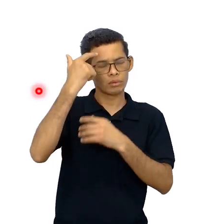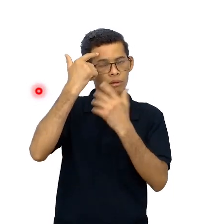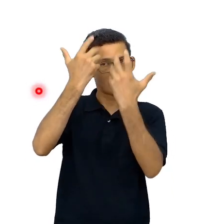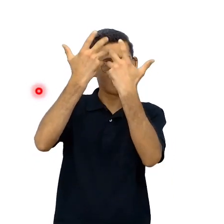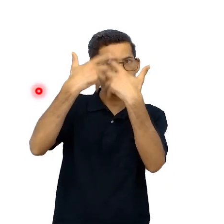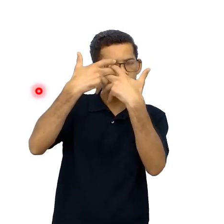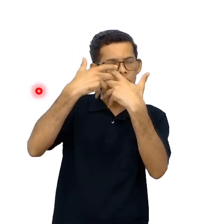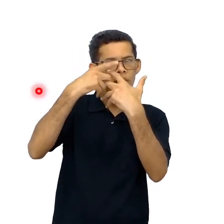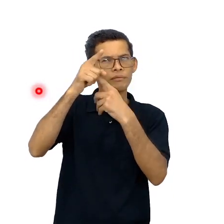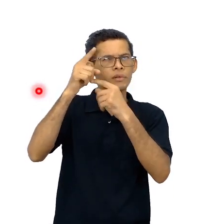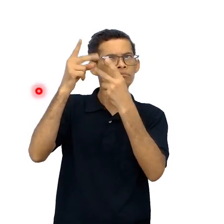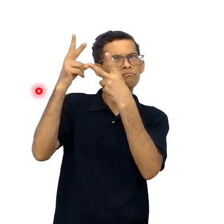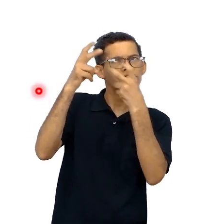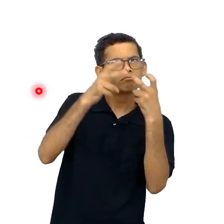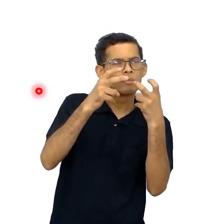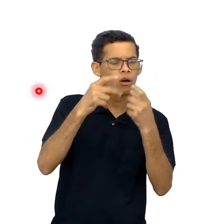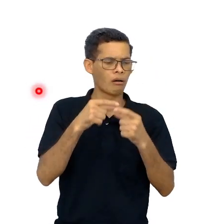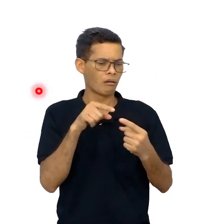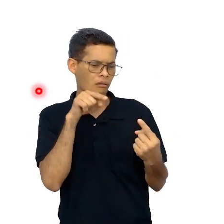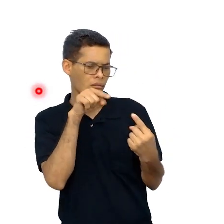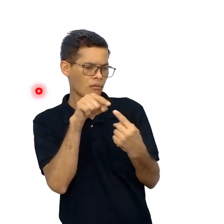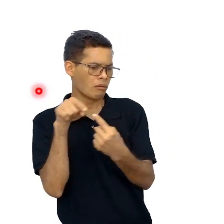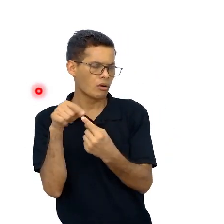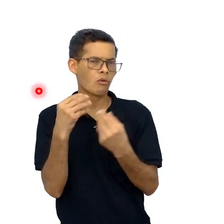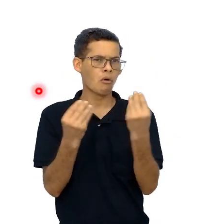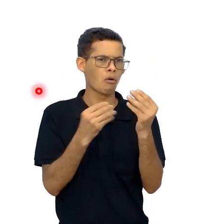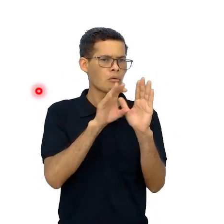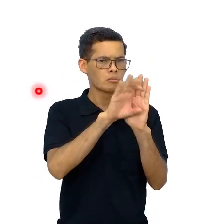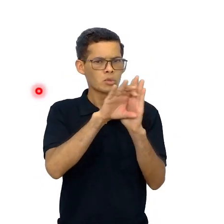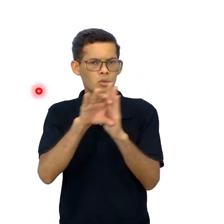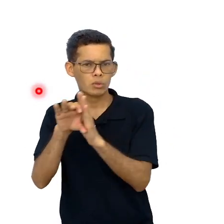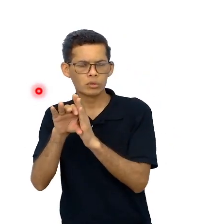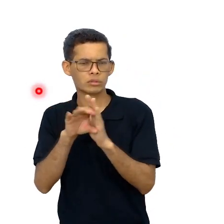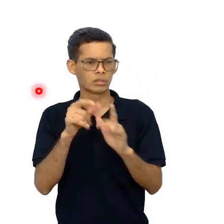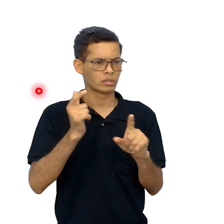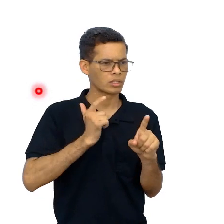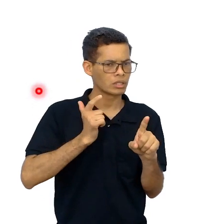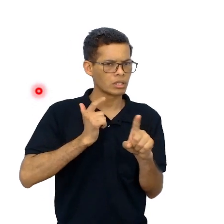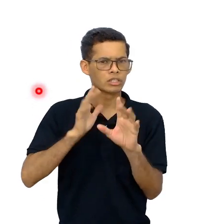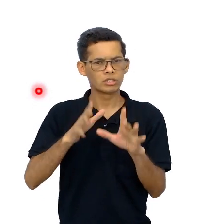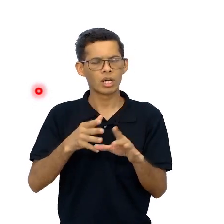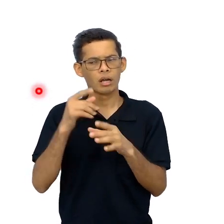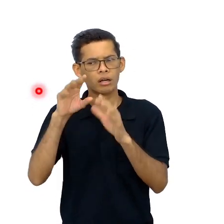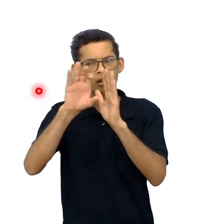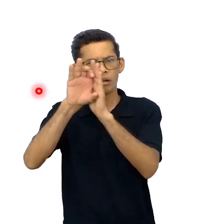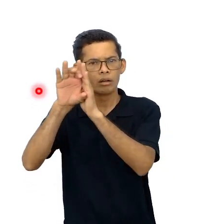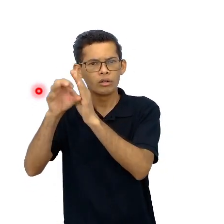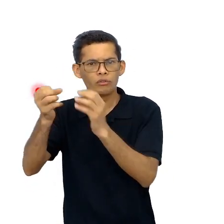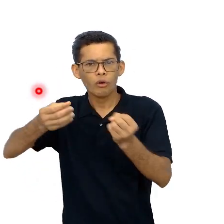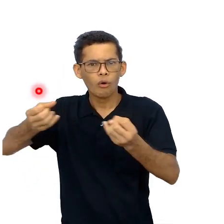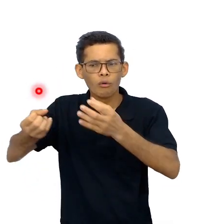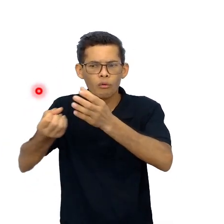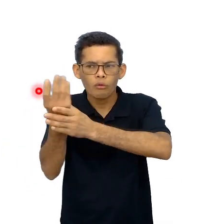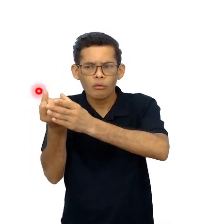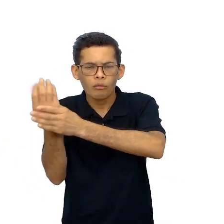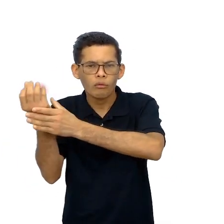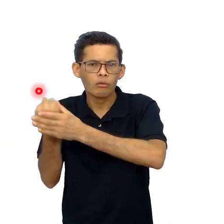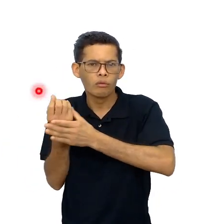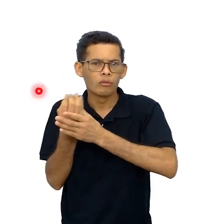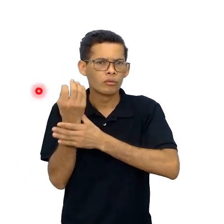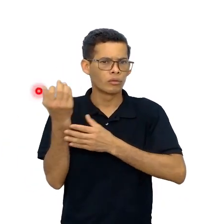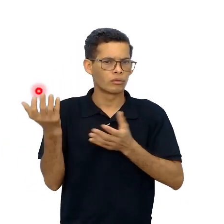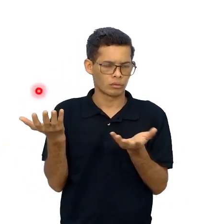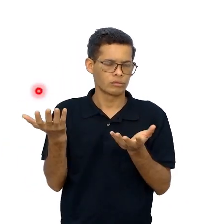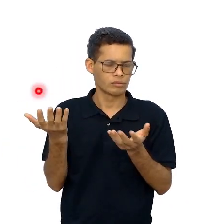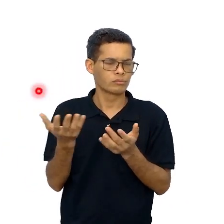essa percepção do que ele tem, quais são os conceitos que ele tem, quais são os conceitos que ele vai formando, ele precisa comunicar essa